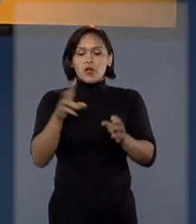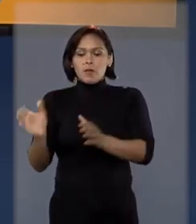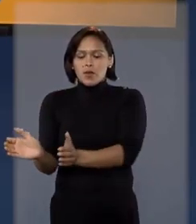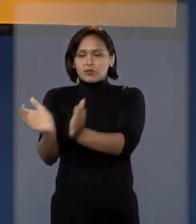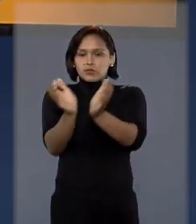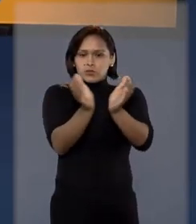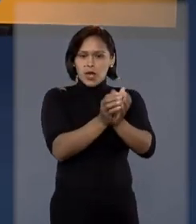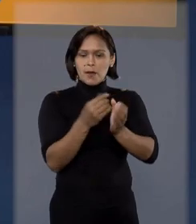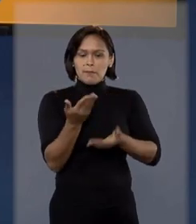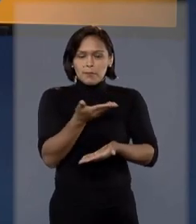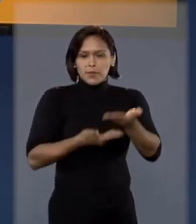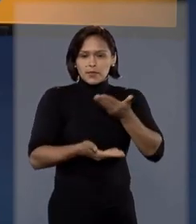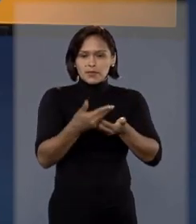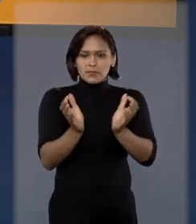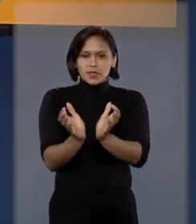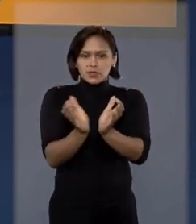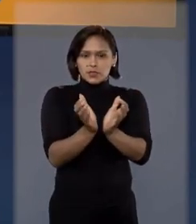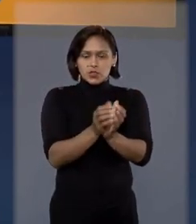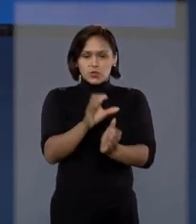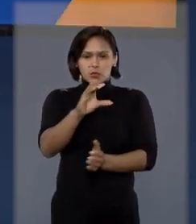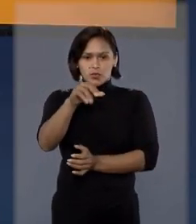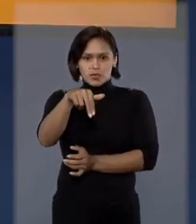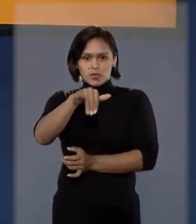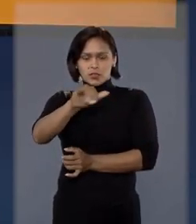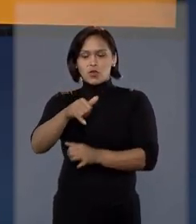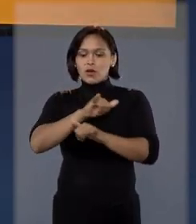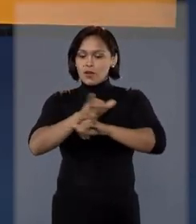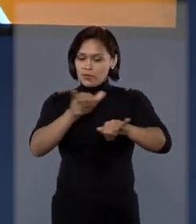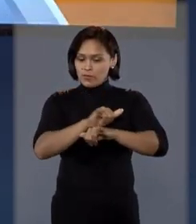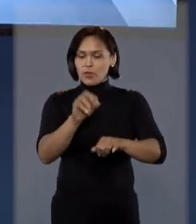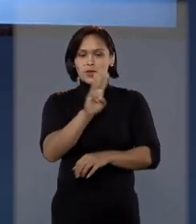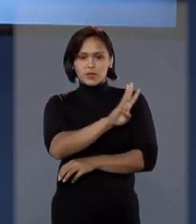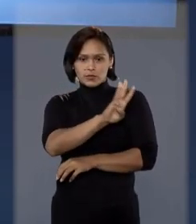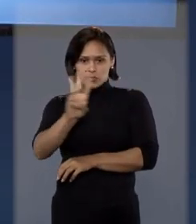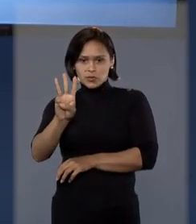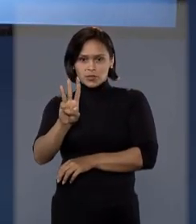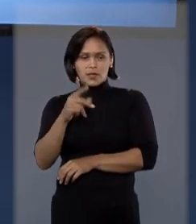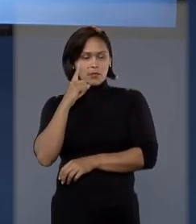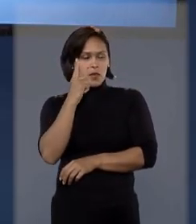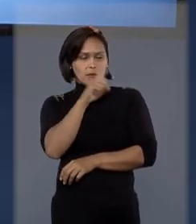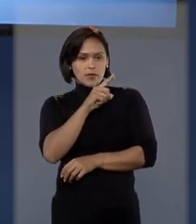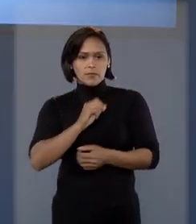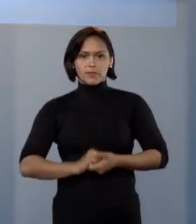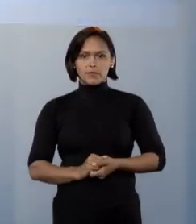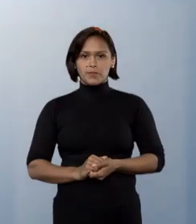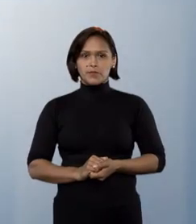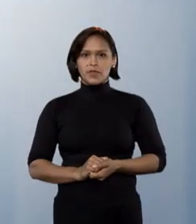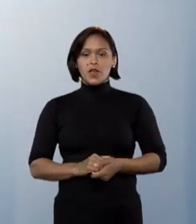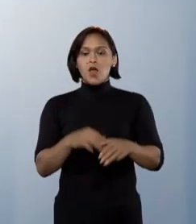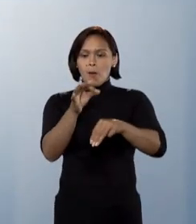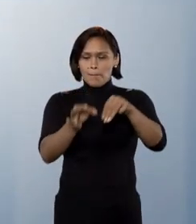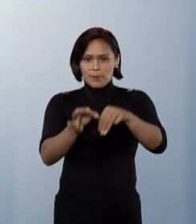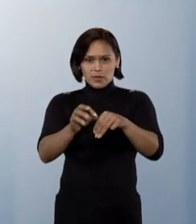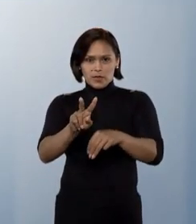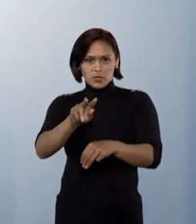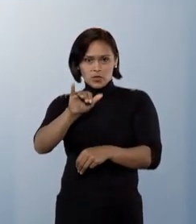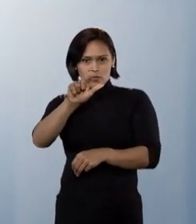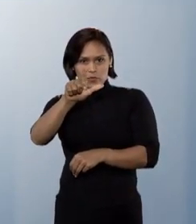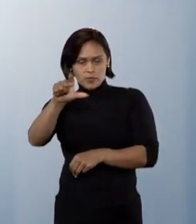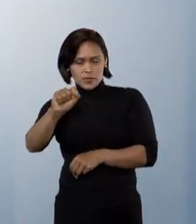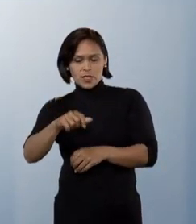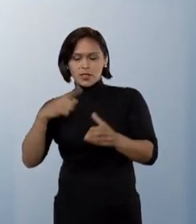compor esse grupo do CNJ. E a informação está no nosso site. Vamos dar uma olhadinha? Olha, ministro Vilas